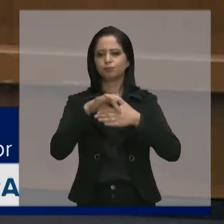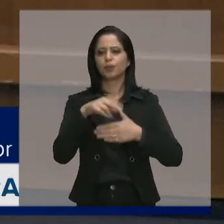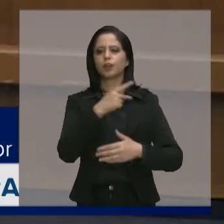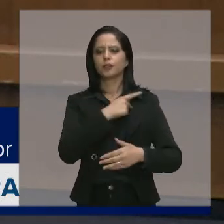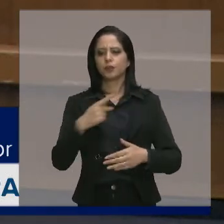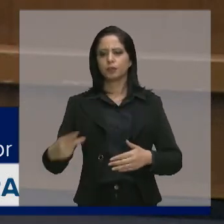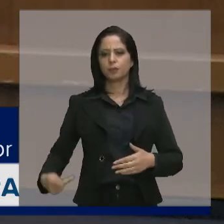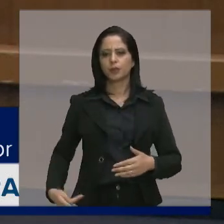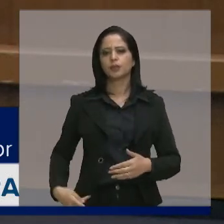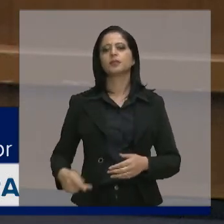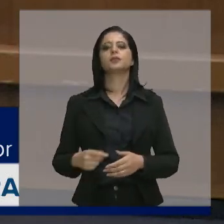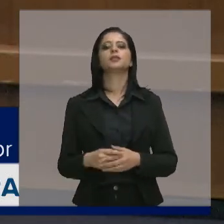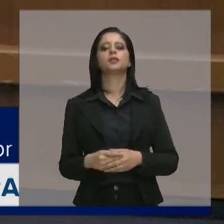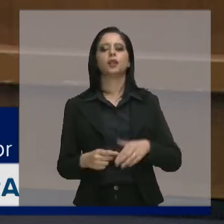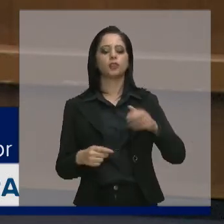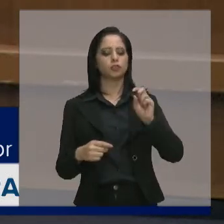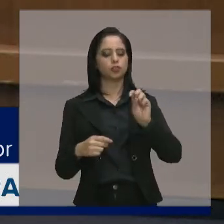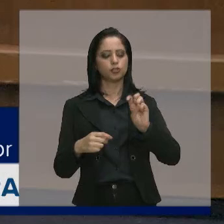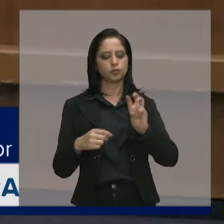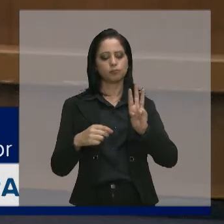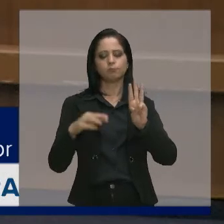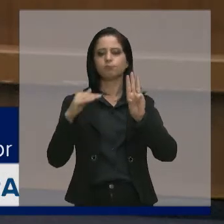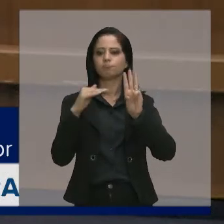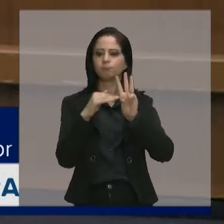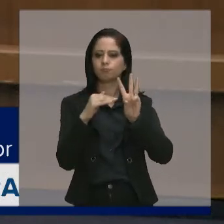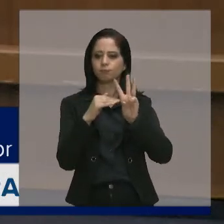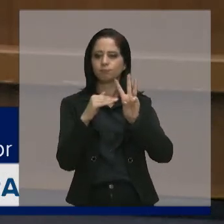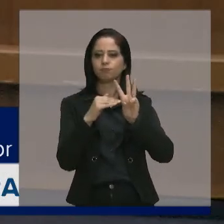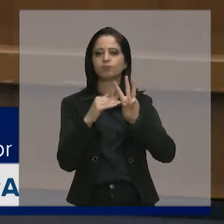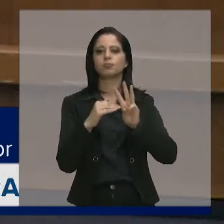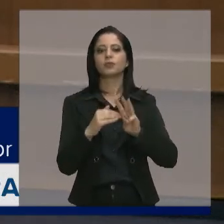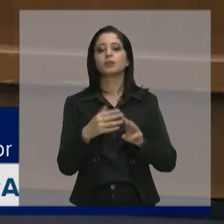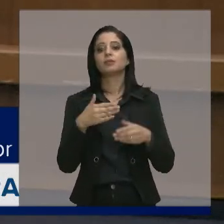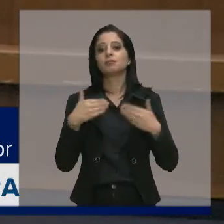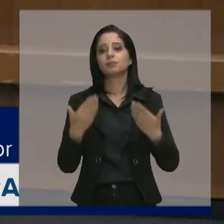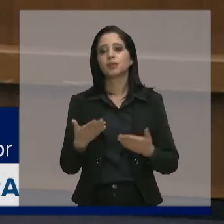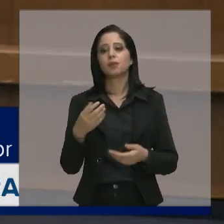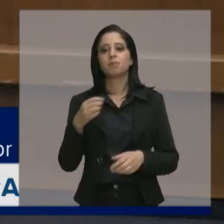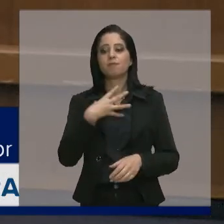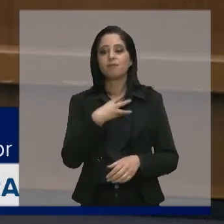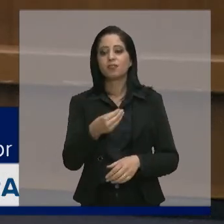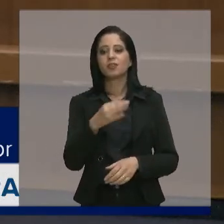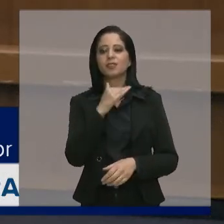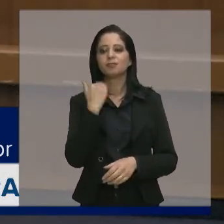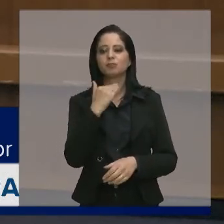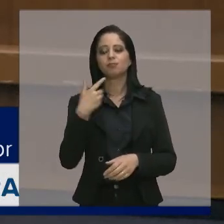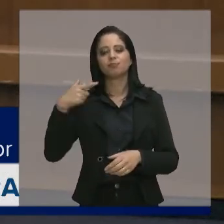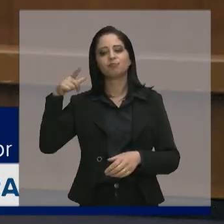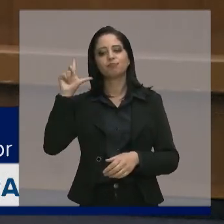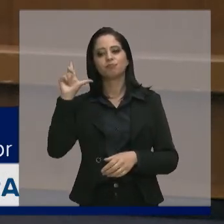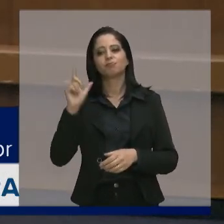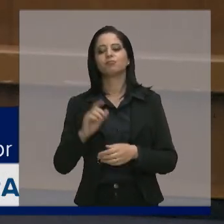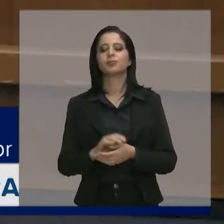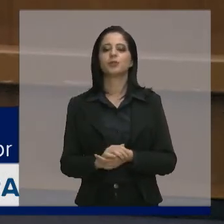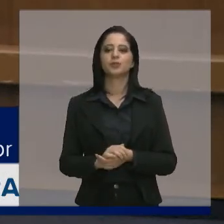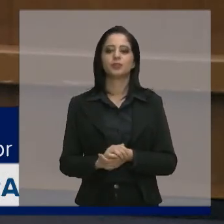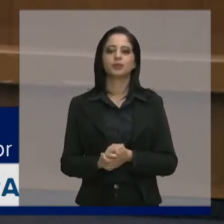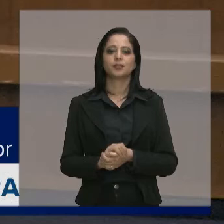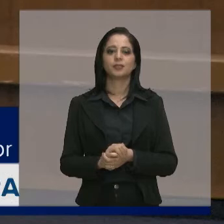da gente na cidade de São José dos Campos, né? A filha dele faleceu ontem, então mandar os sentimentos para toda a